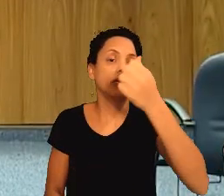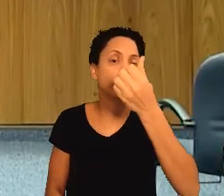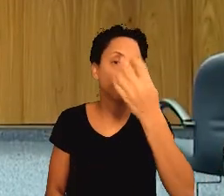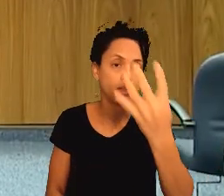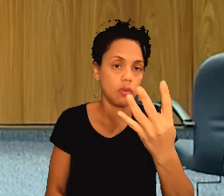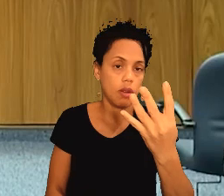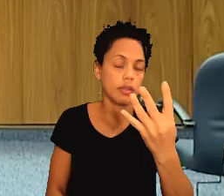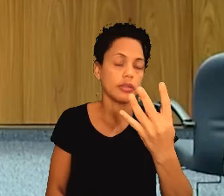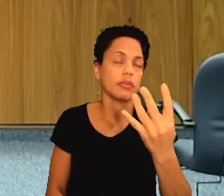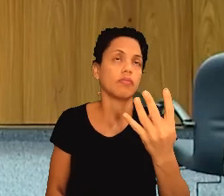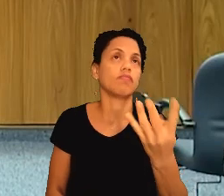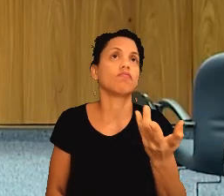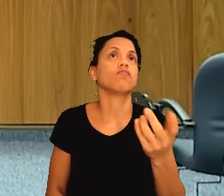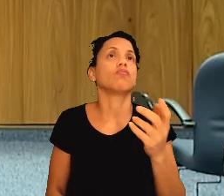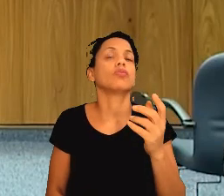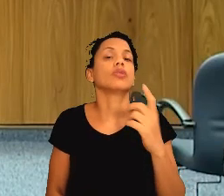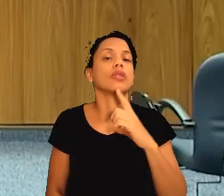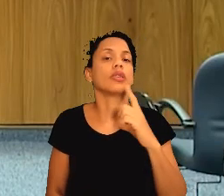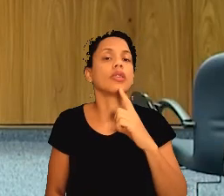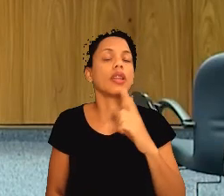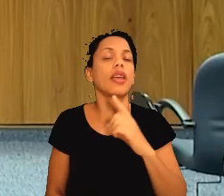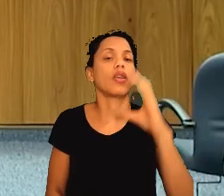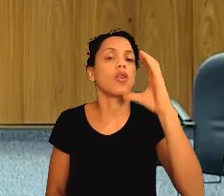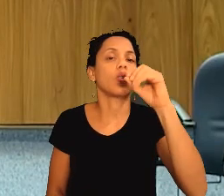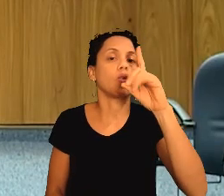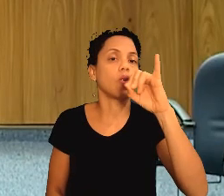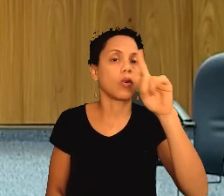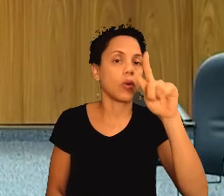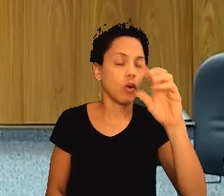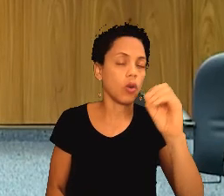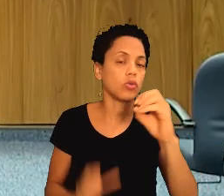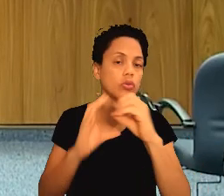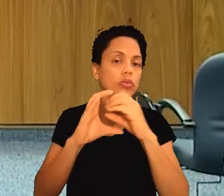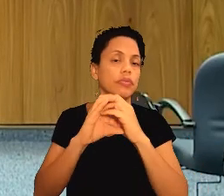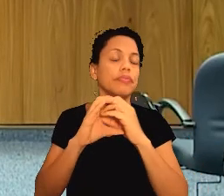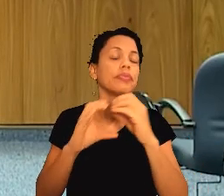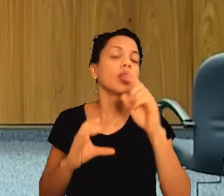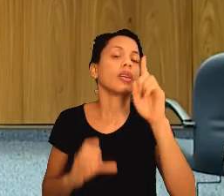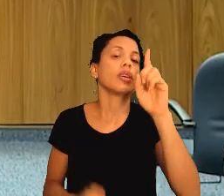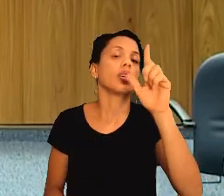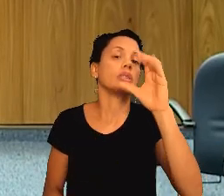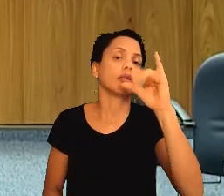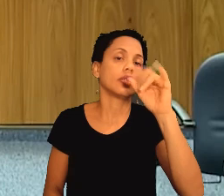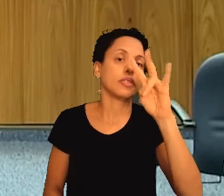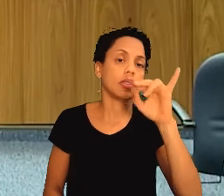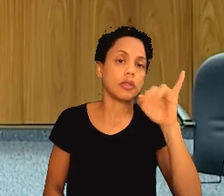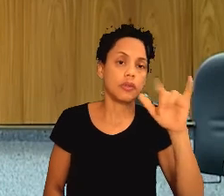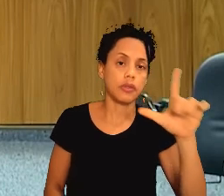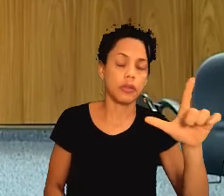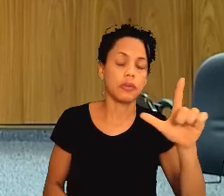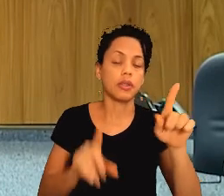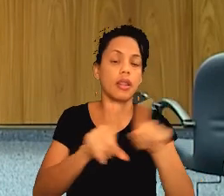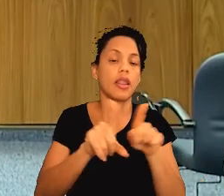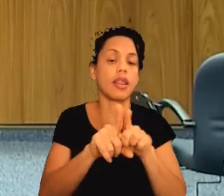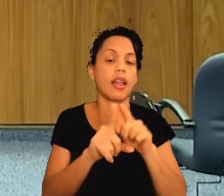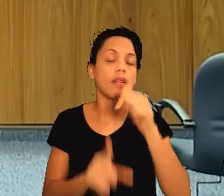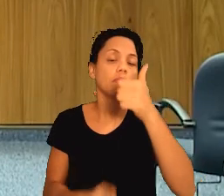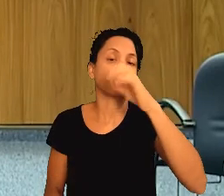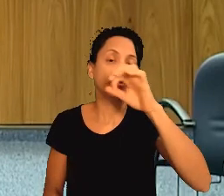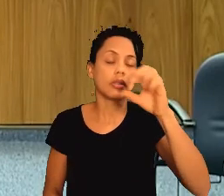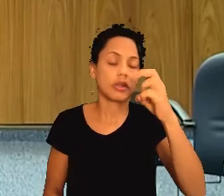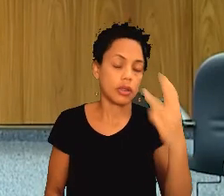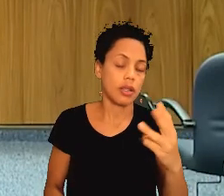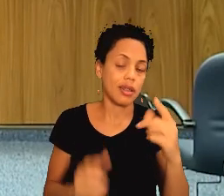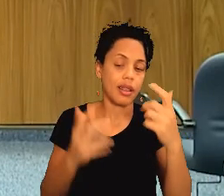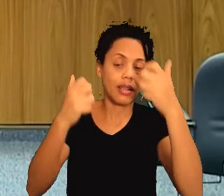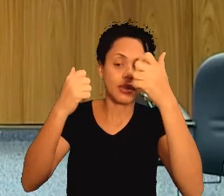Constituição, né? Claro que não no Código Civil e não em outro tipo de legislação. Mas a Constituição é em 1934, e lá